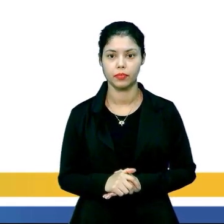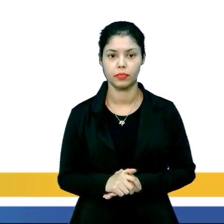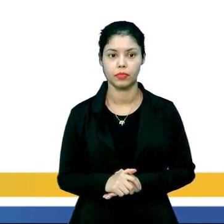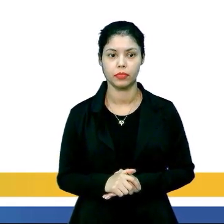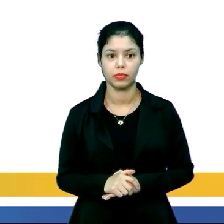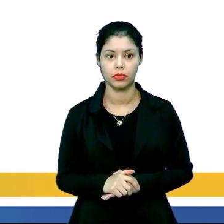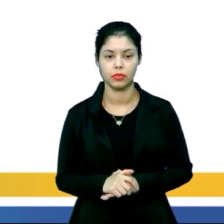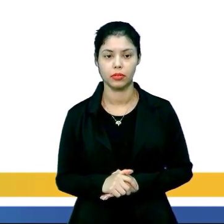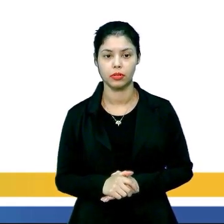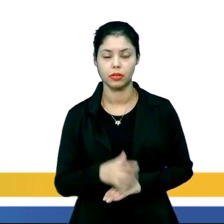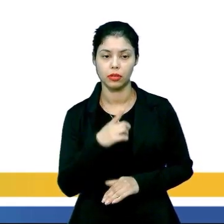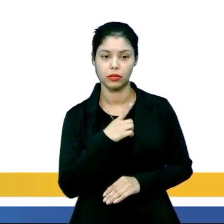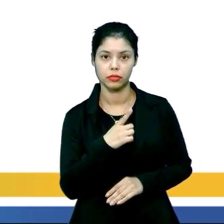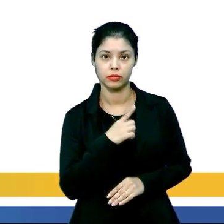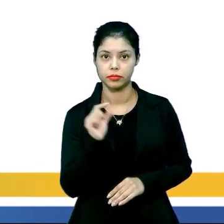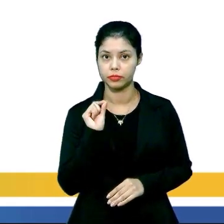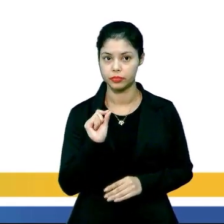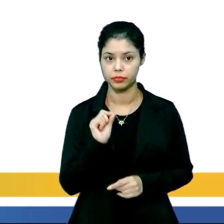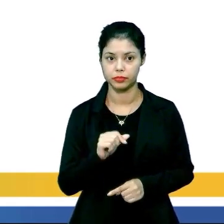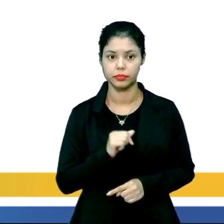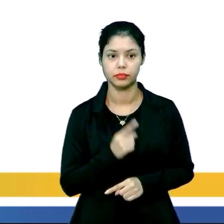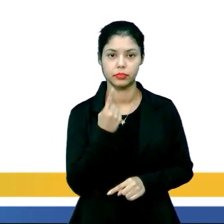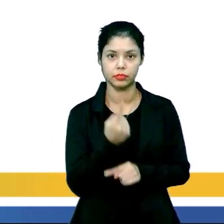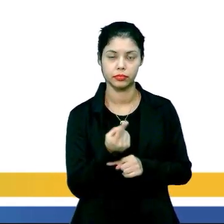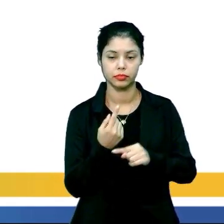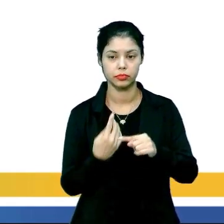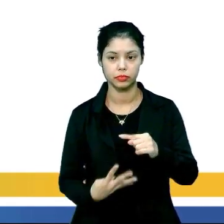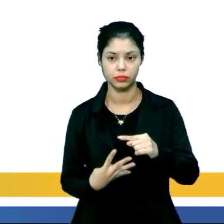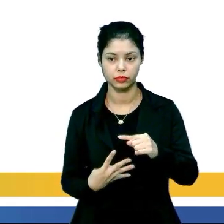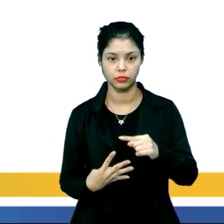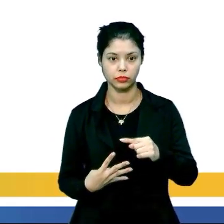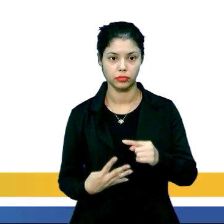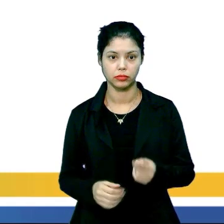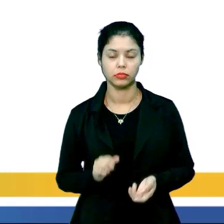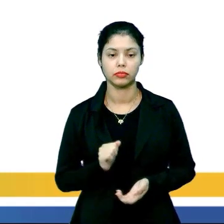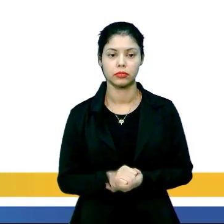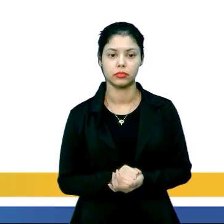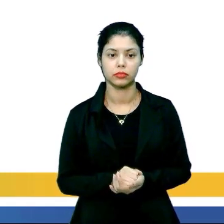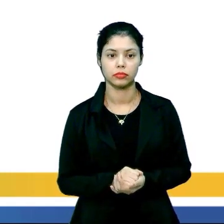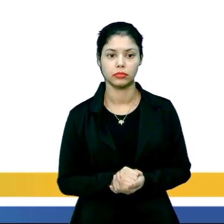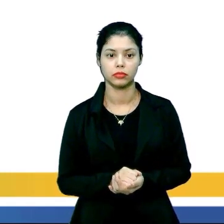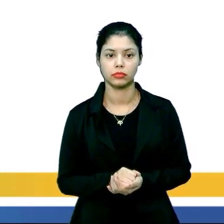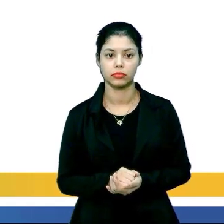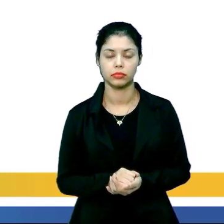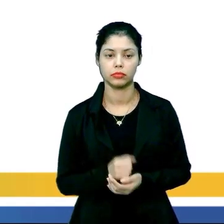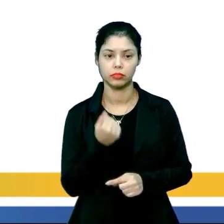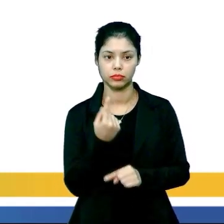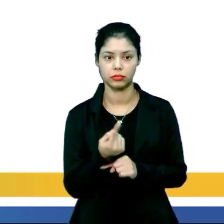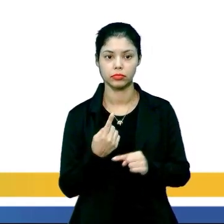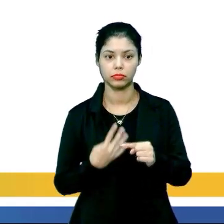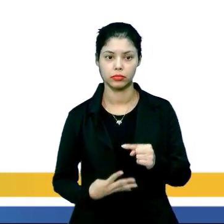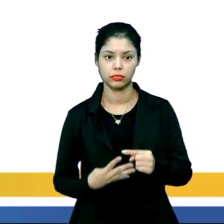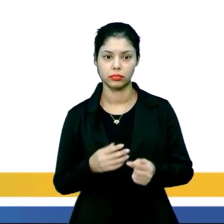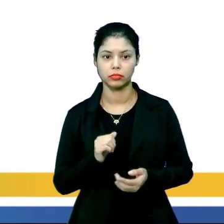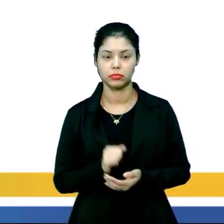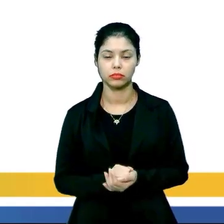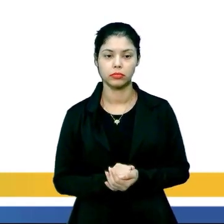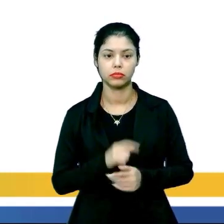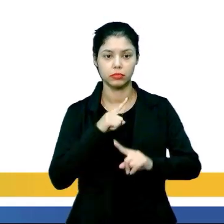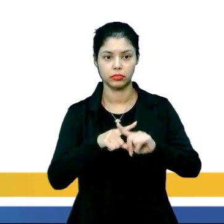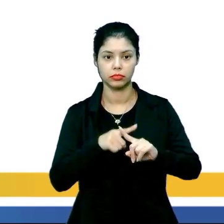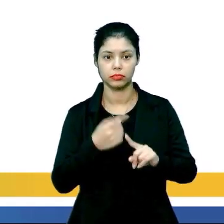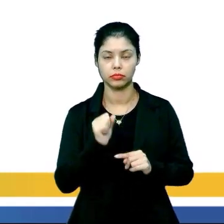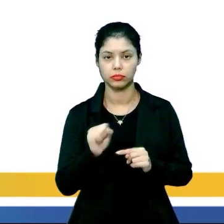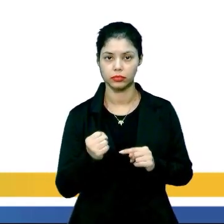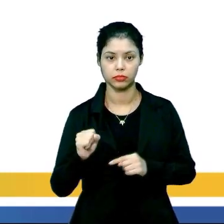880, temos o seguinte cálculo. 25 sobre 100 pode ser representado por